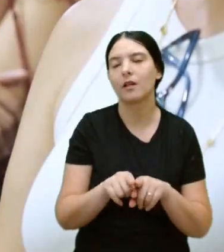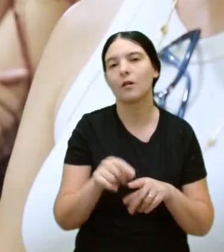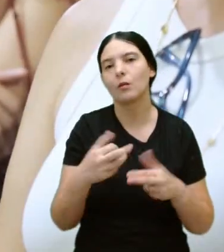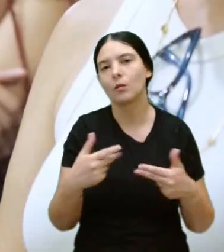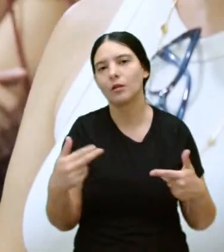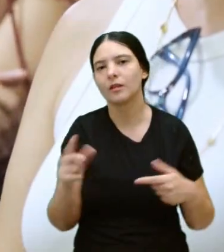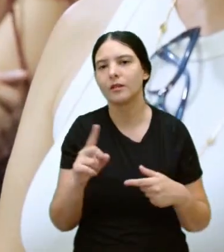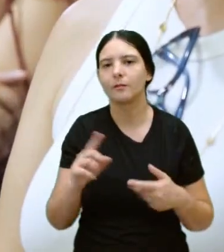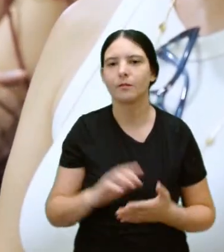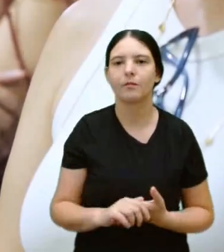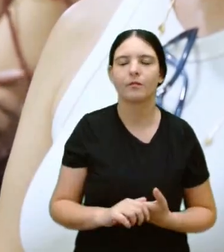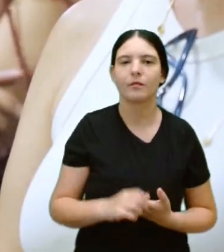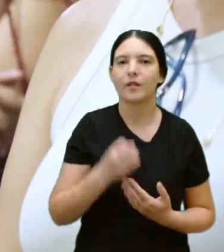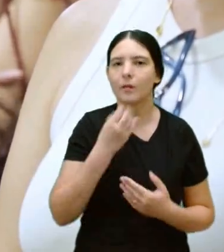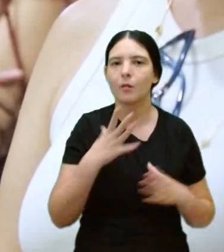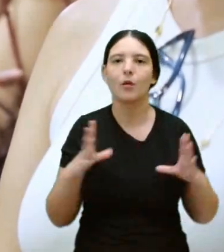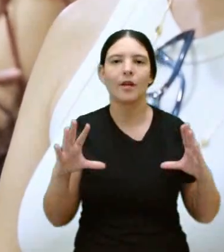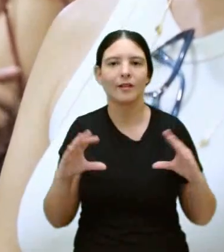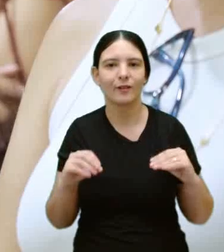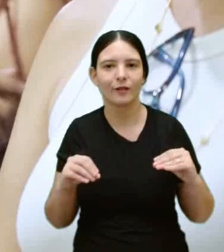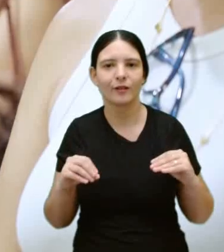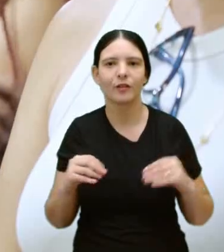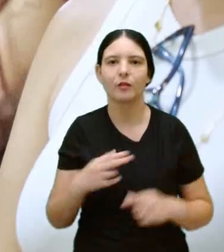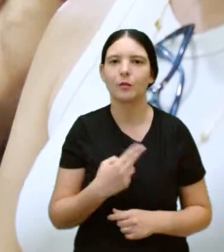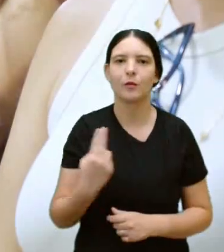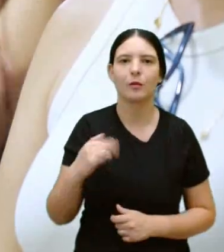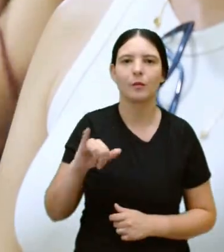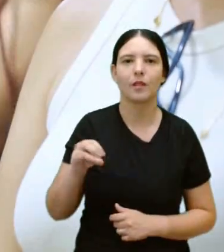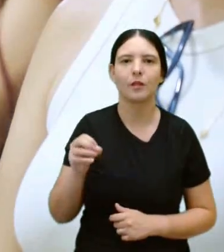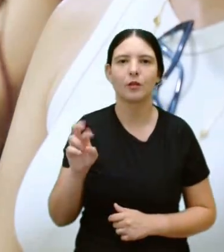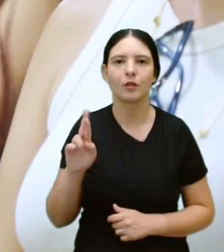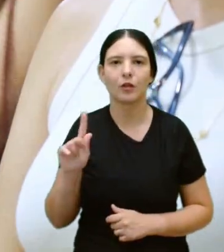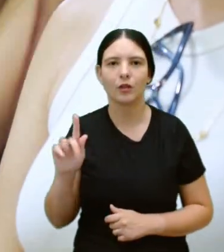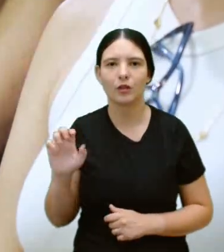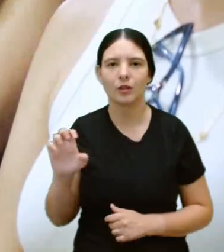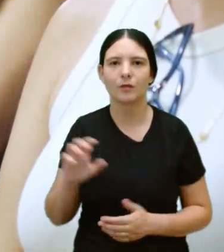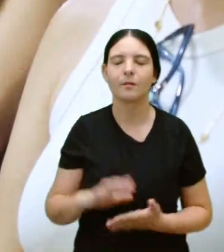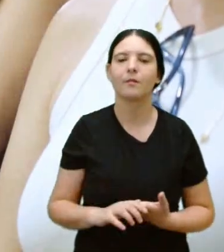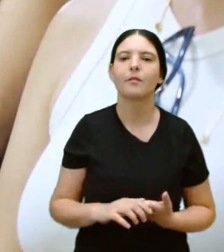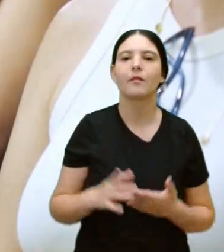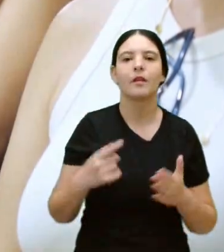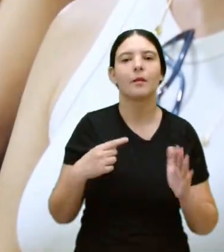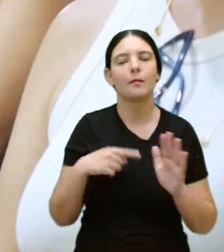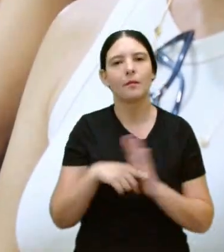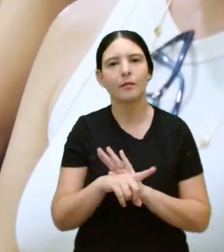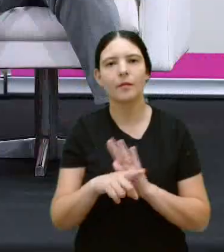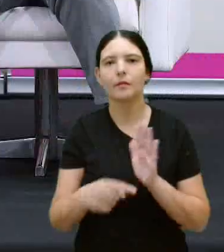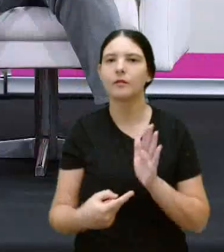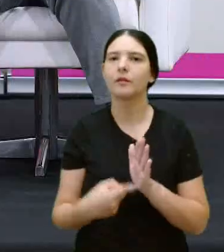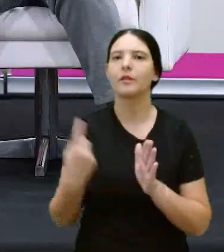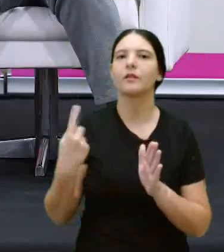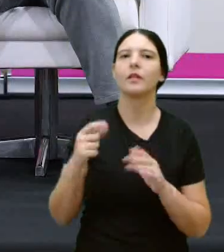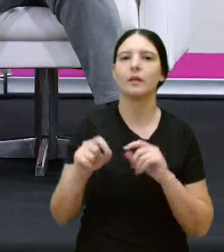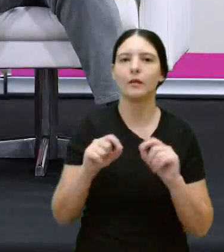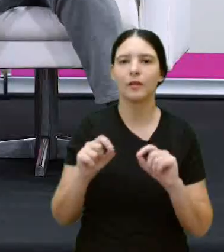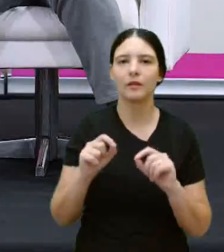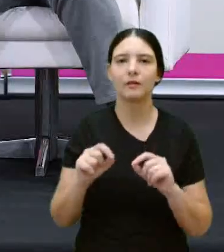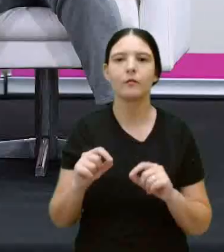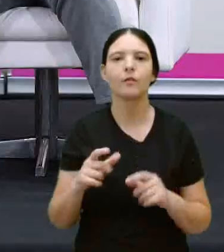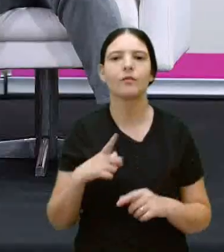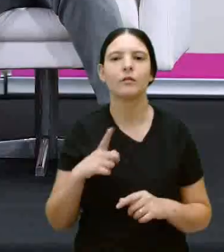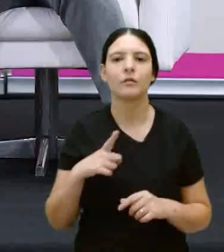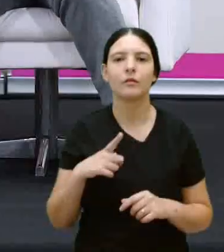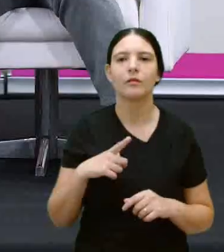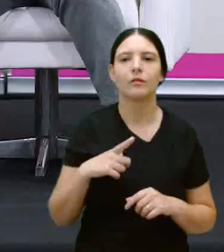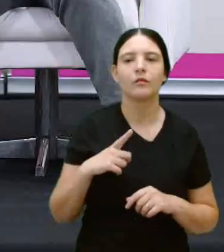Renata. Jorge Gonzaga. Homem negro retinto de cabelos curtos e grisalhos. A minha primeira pergunta é o seguinte, sobre o princípio do